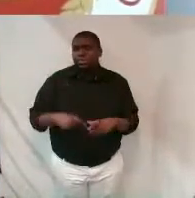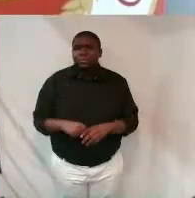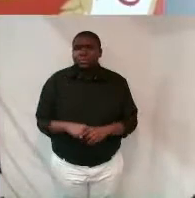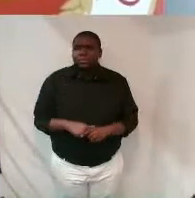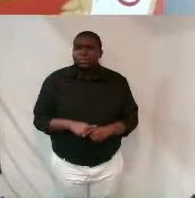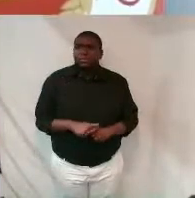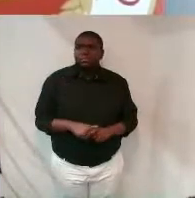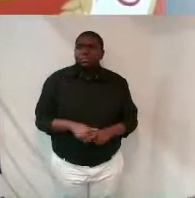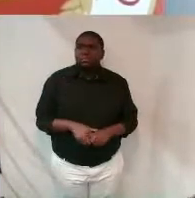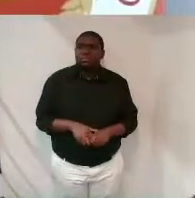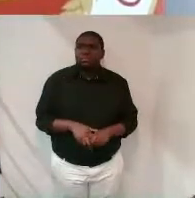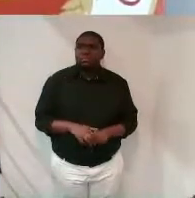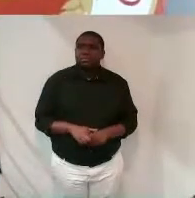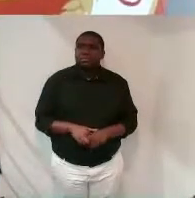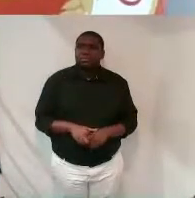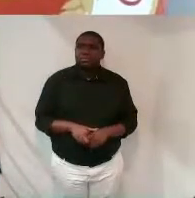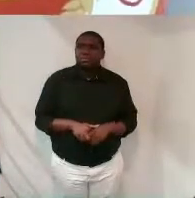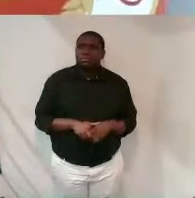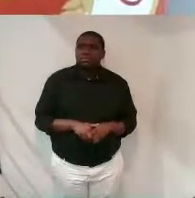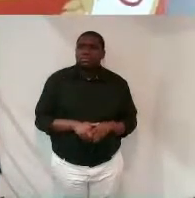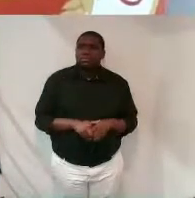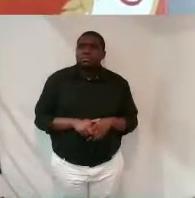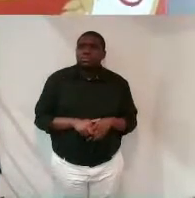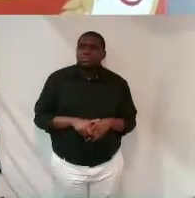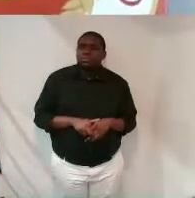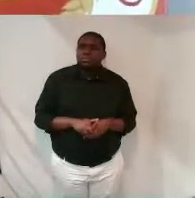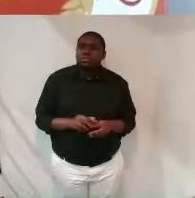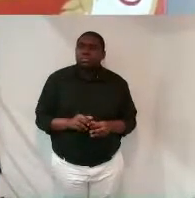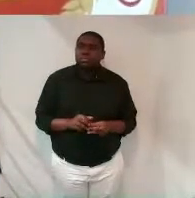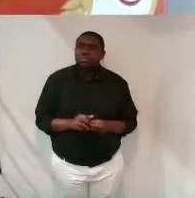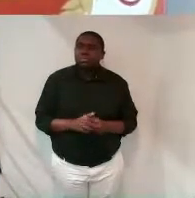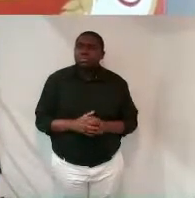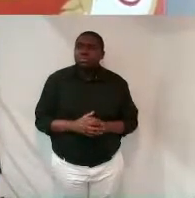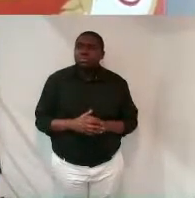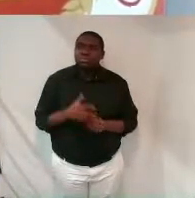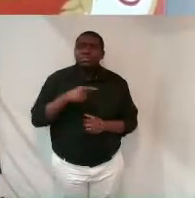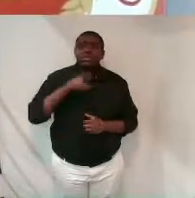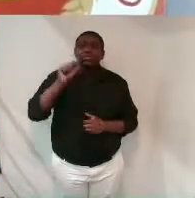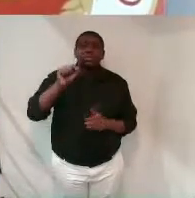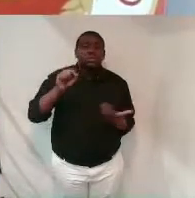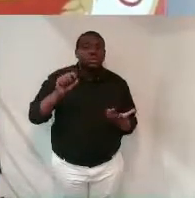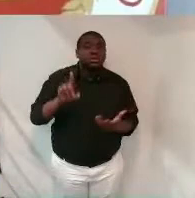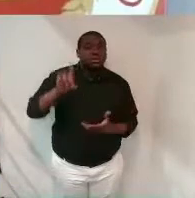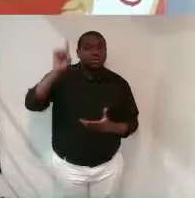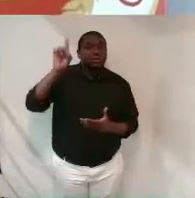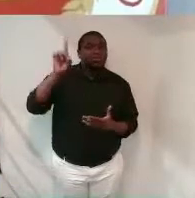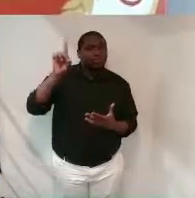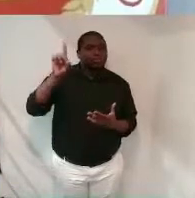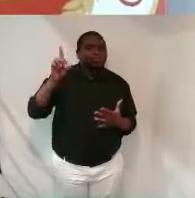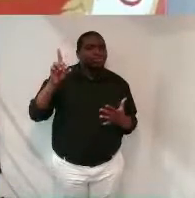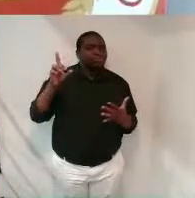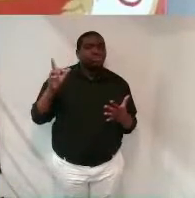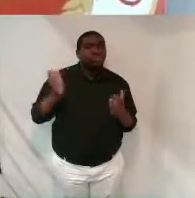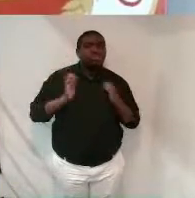com o resíduo do abastardo, de Deus afortunado.